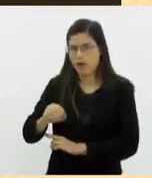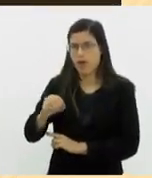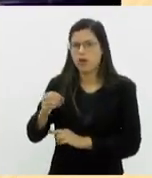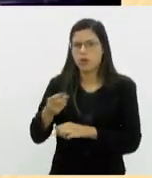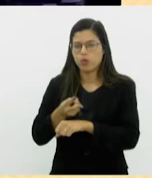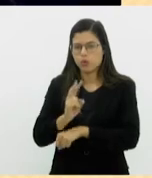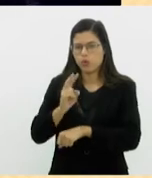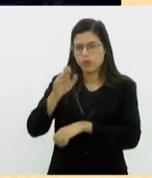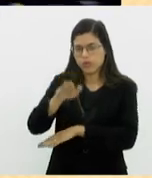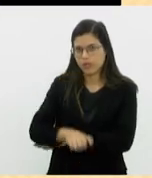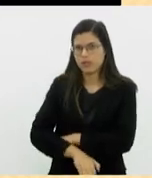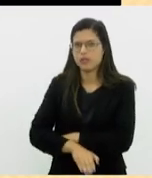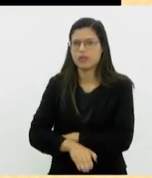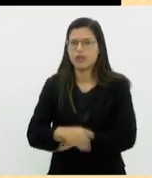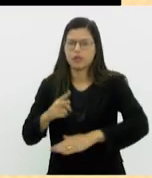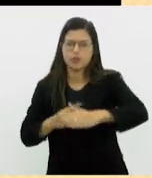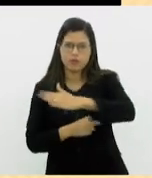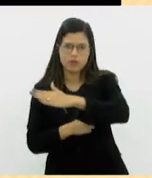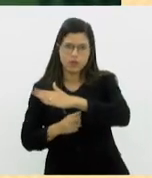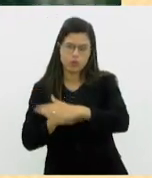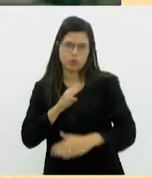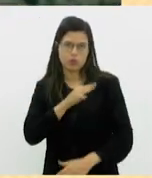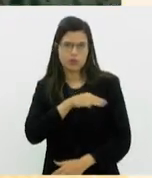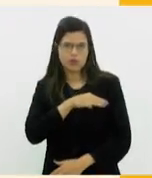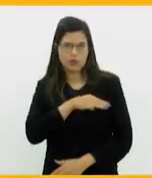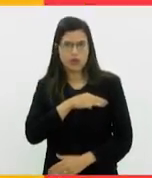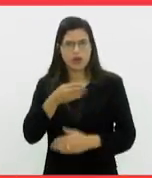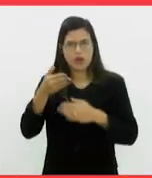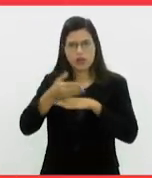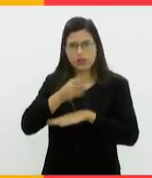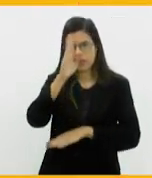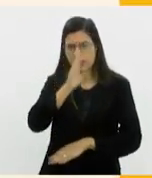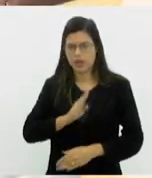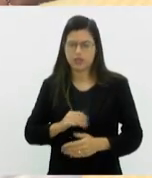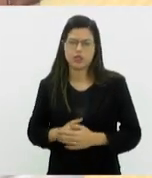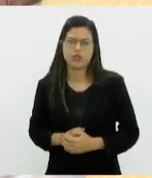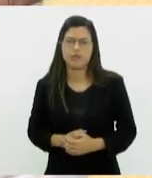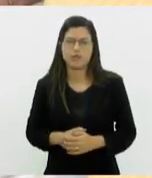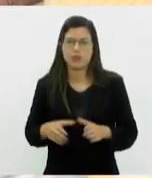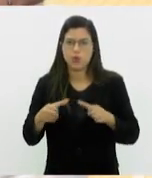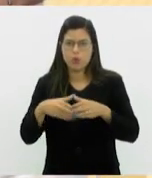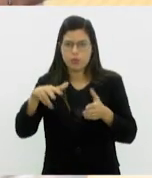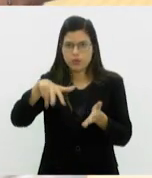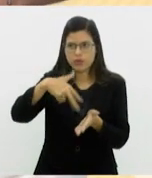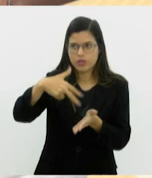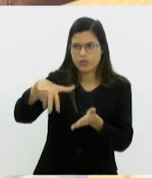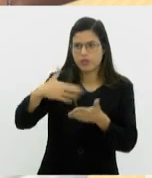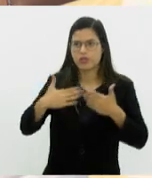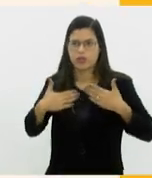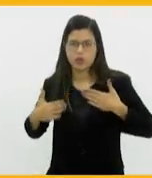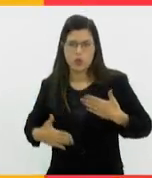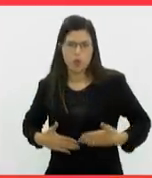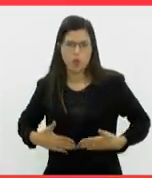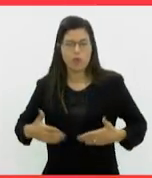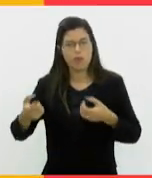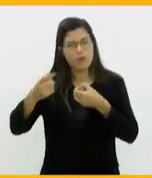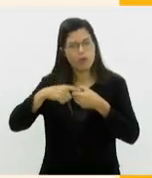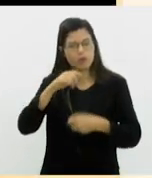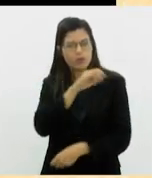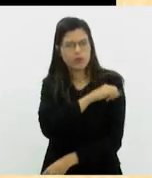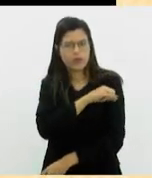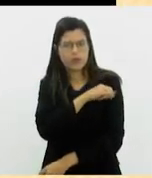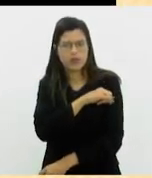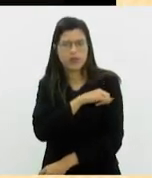2 horas da tarde, no Viaduto de Madureira. A entrada é gratuita. O grupo de dança Corpo está de volta ao Rio.